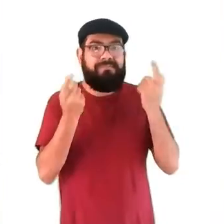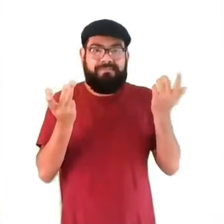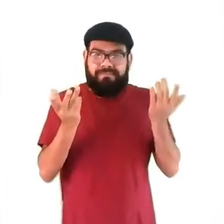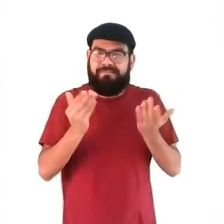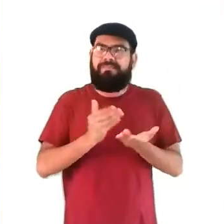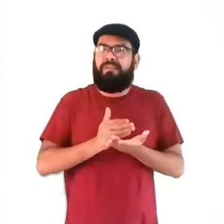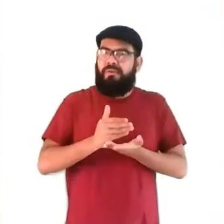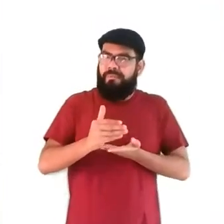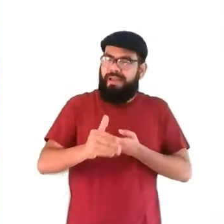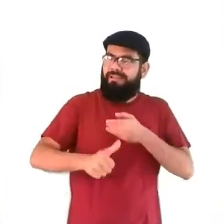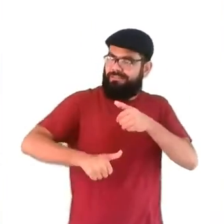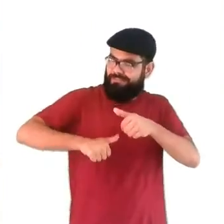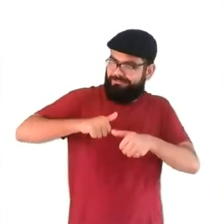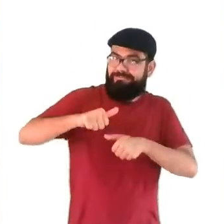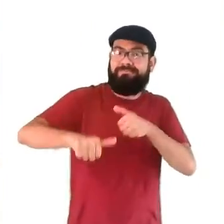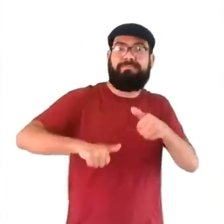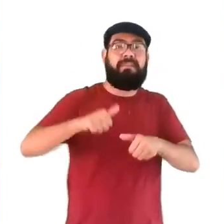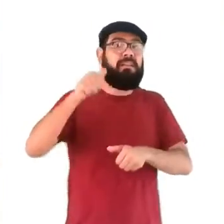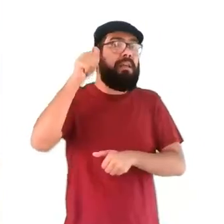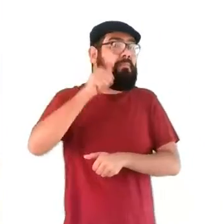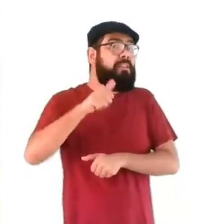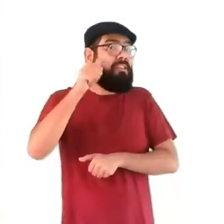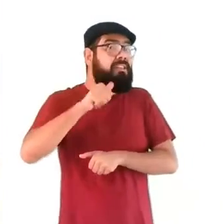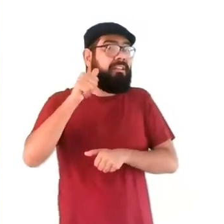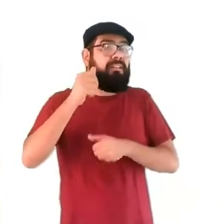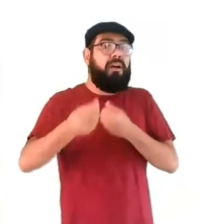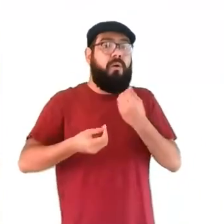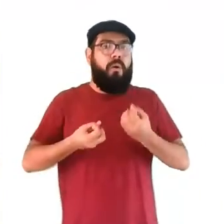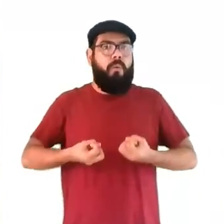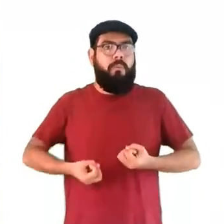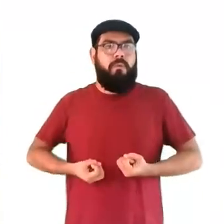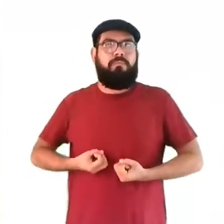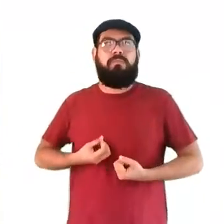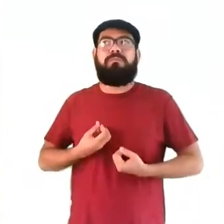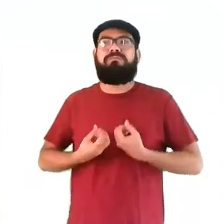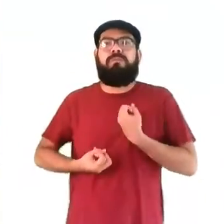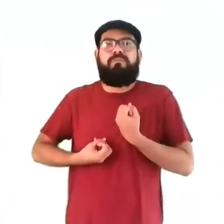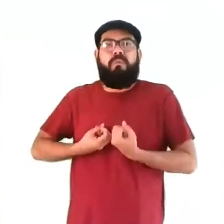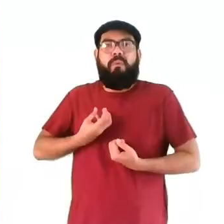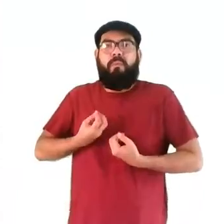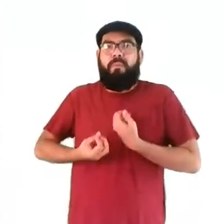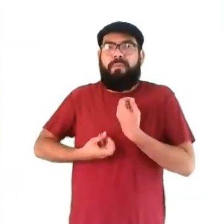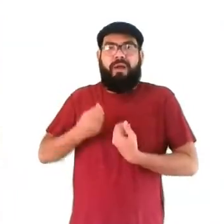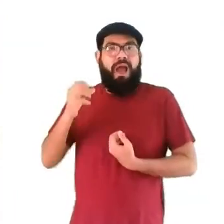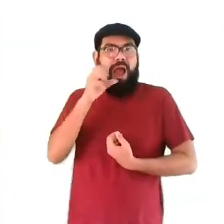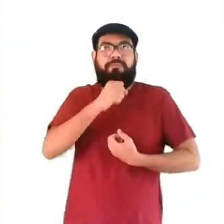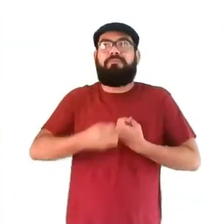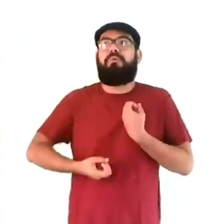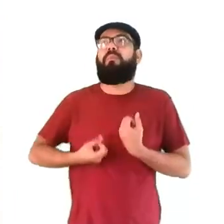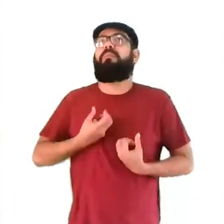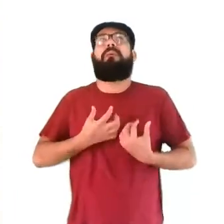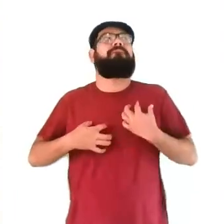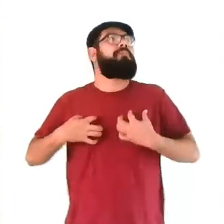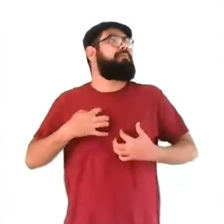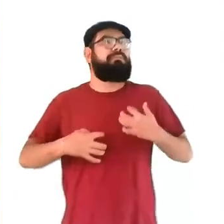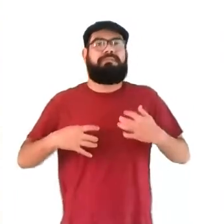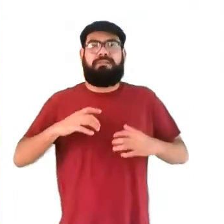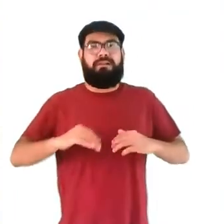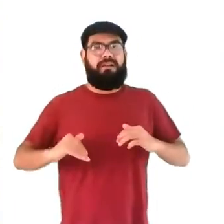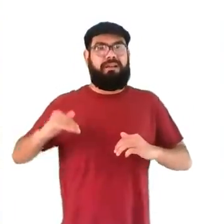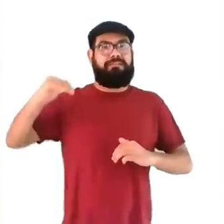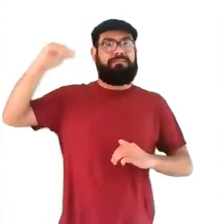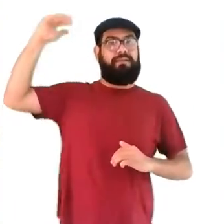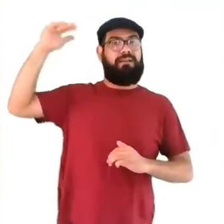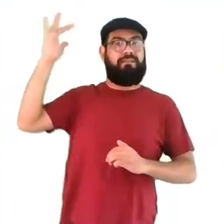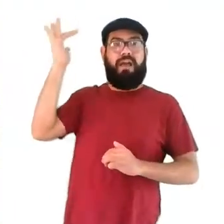questão hormonal também, né, acelera essa questão do crescimento, do amadurecimento do corpo. Então,